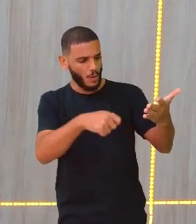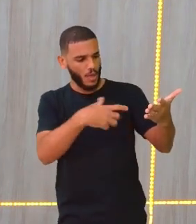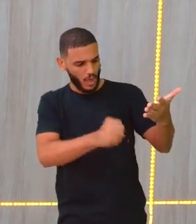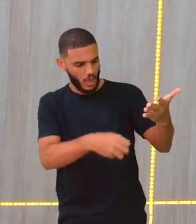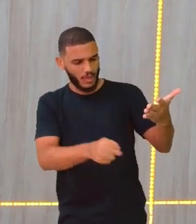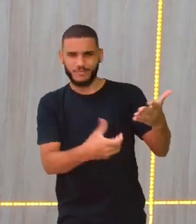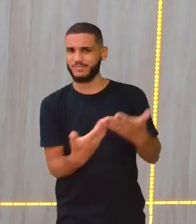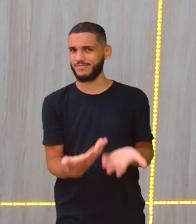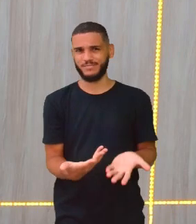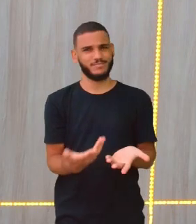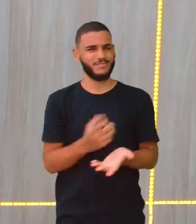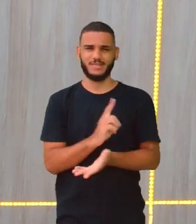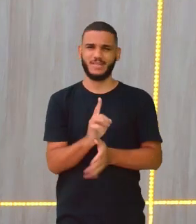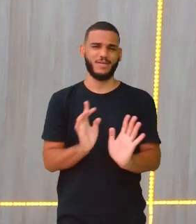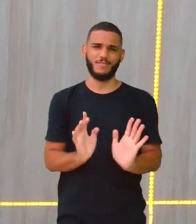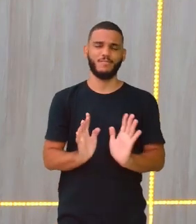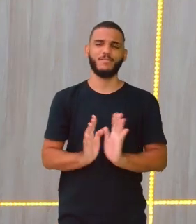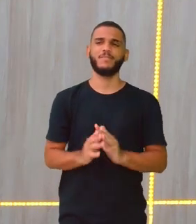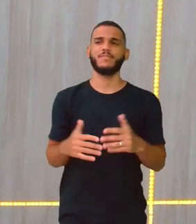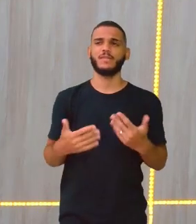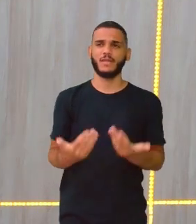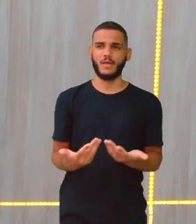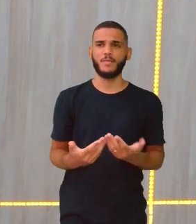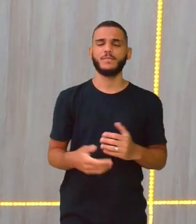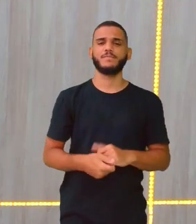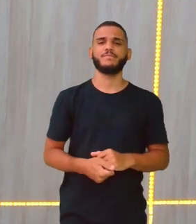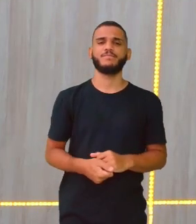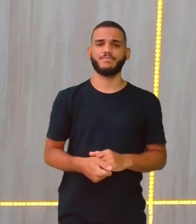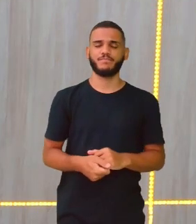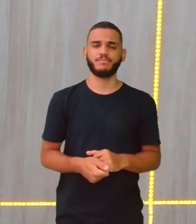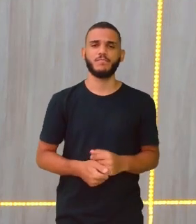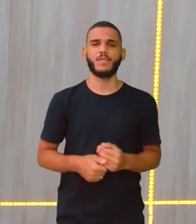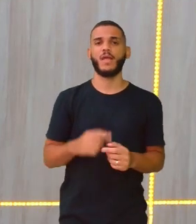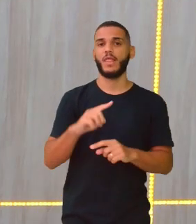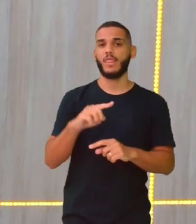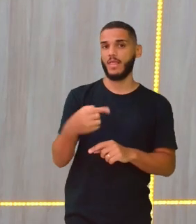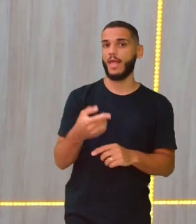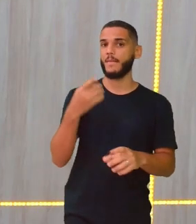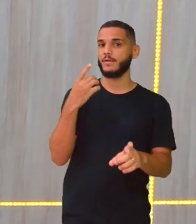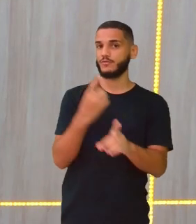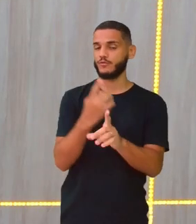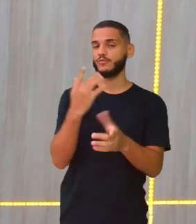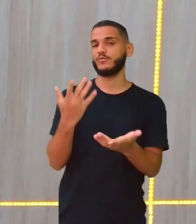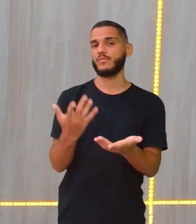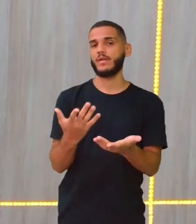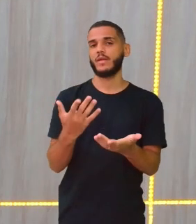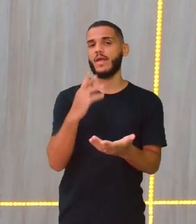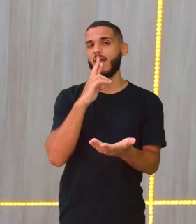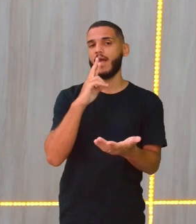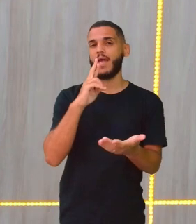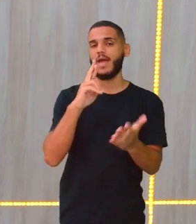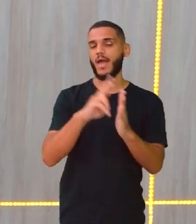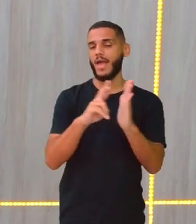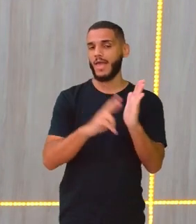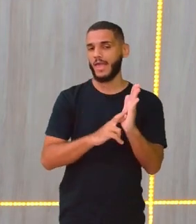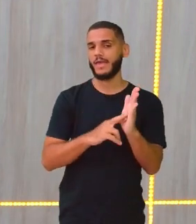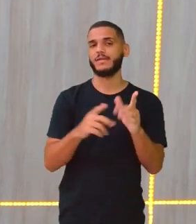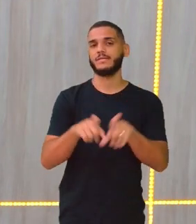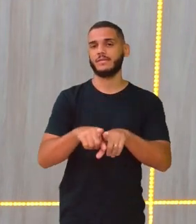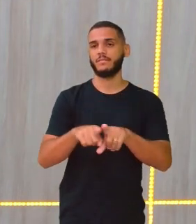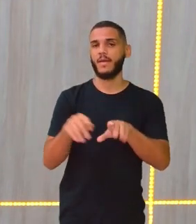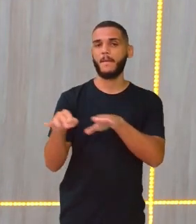Então, isso aqui a gente vai descobrir a regra, o padrão. Eu